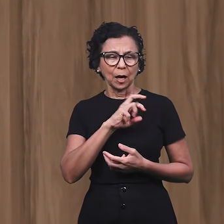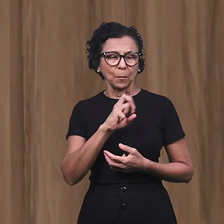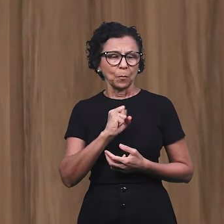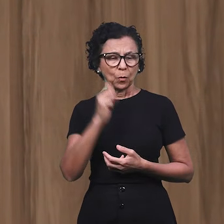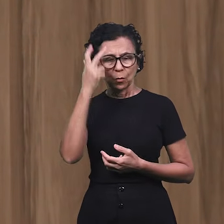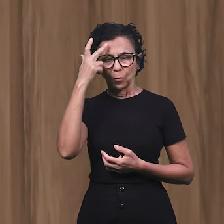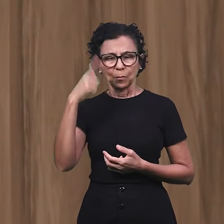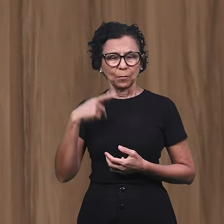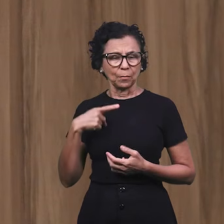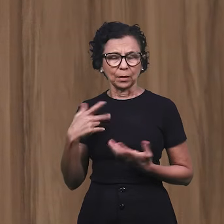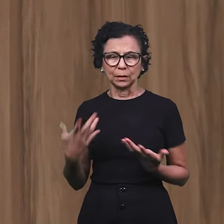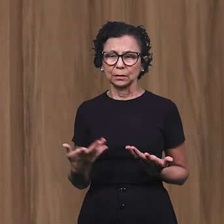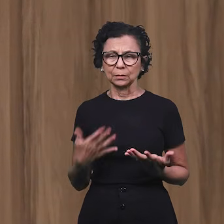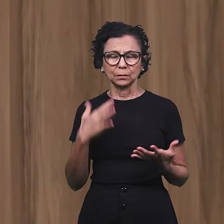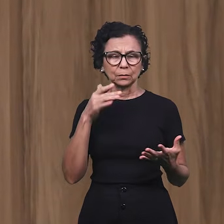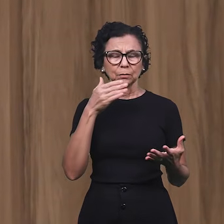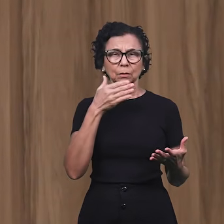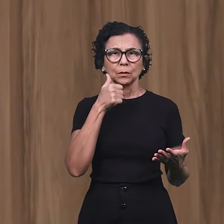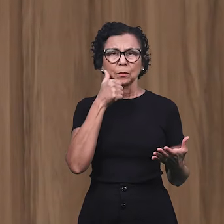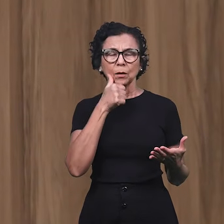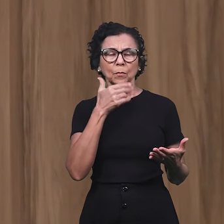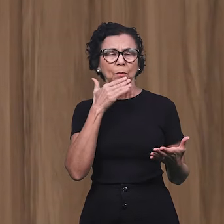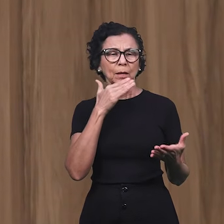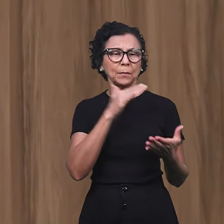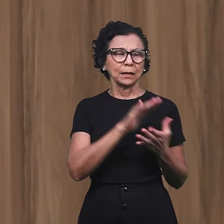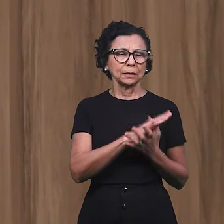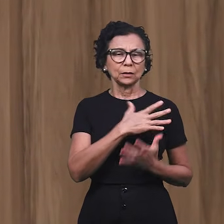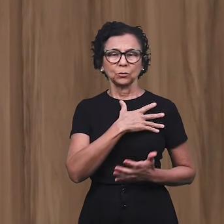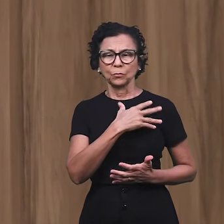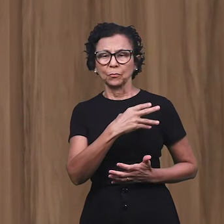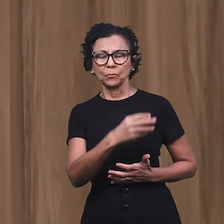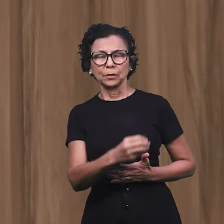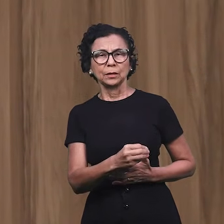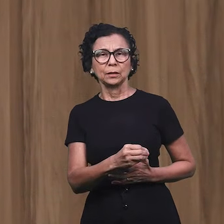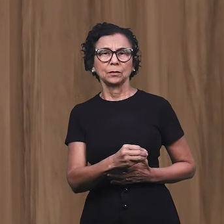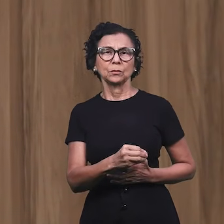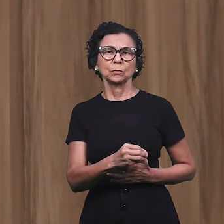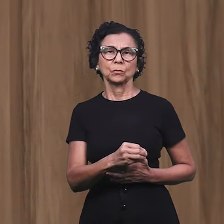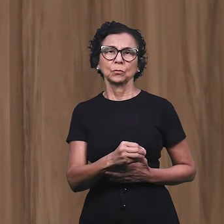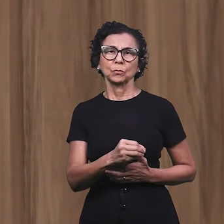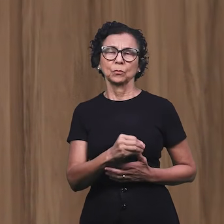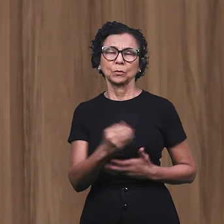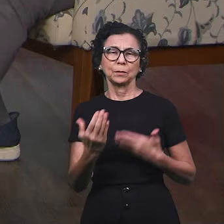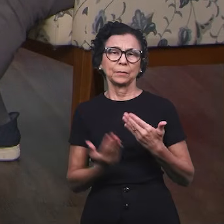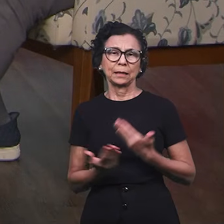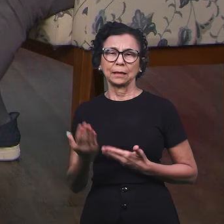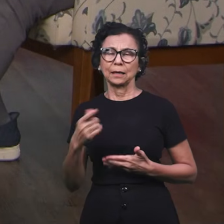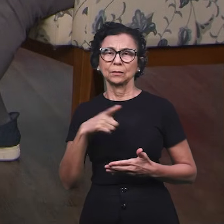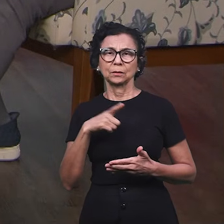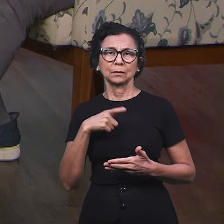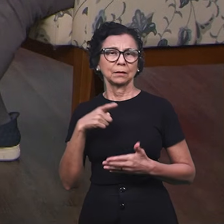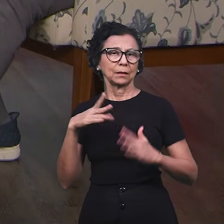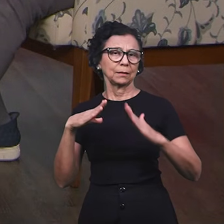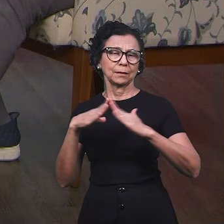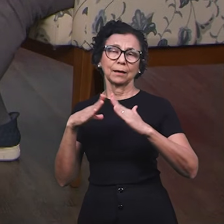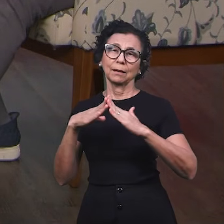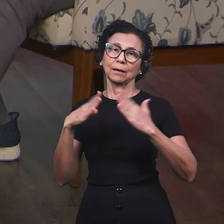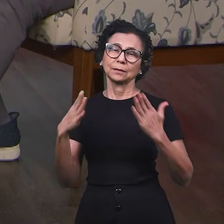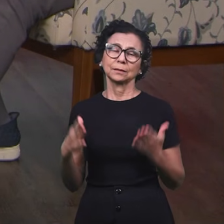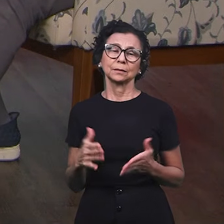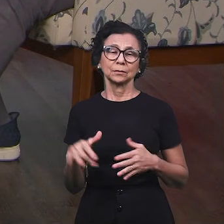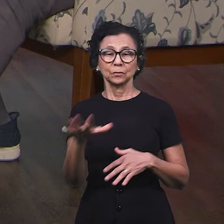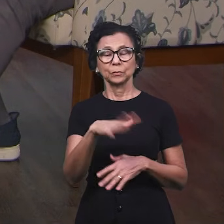com a esposa, com o marido, Isso. com quem está em casa, com quem trabalha na casa. O nosso lar tem esse